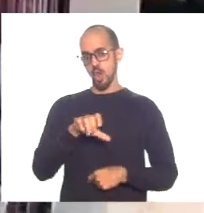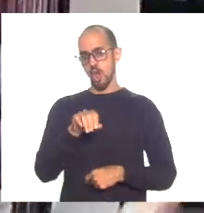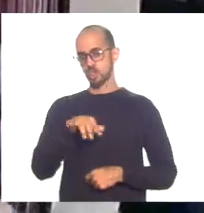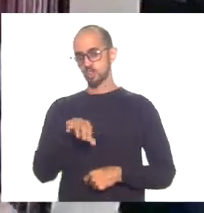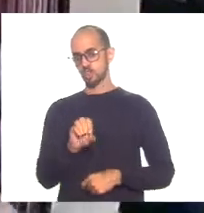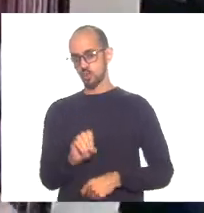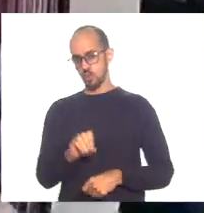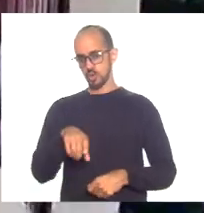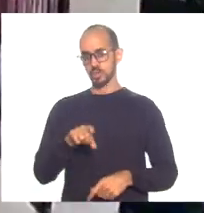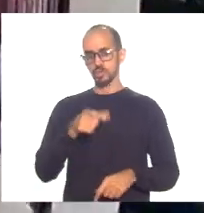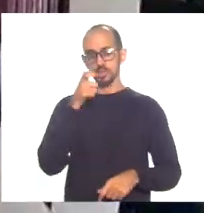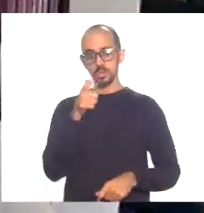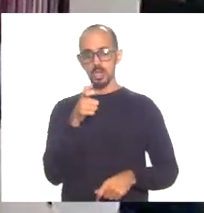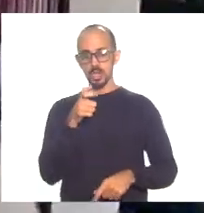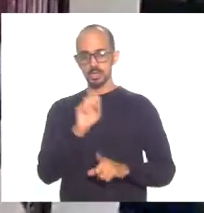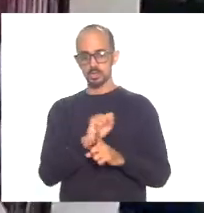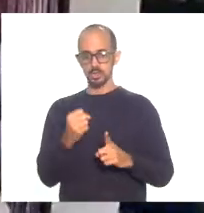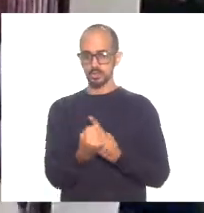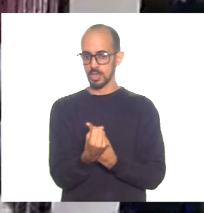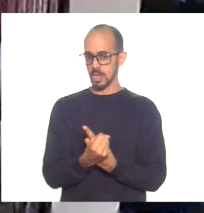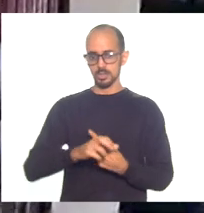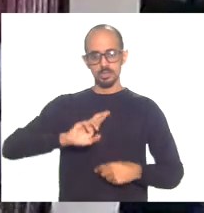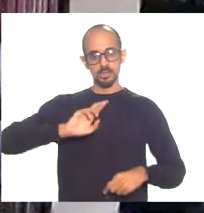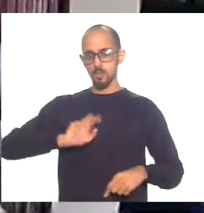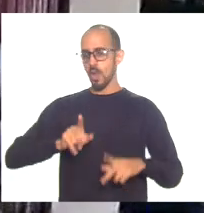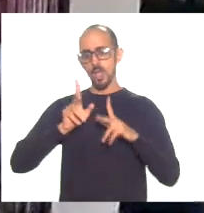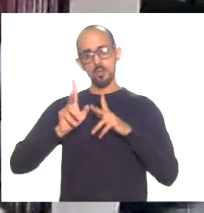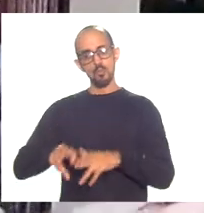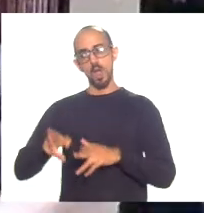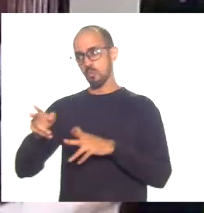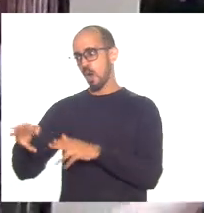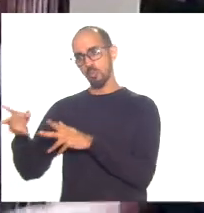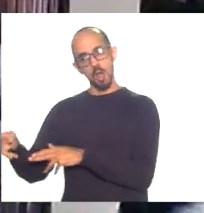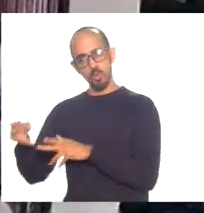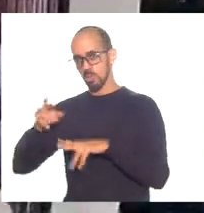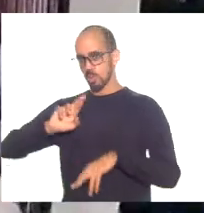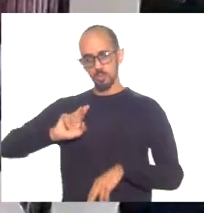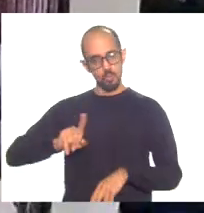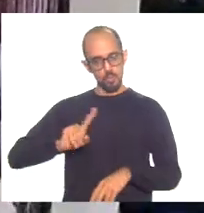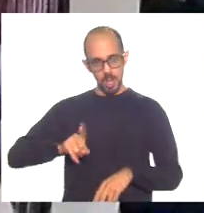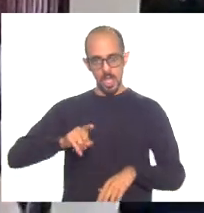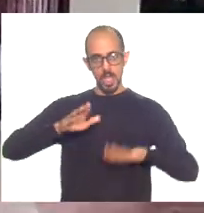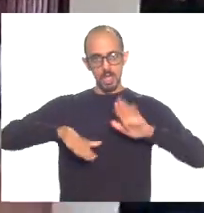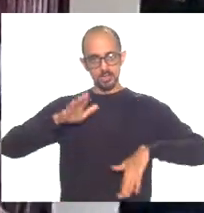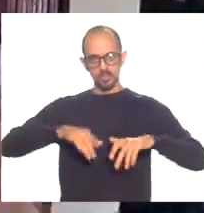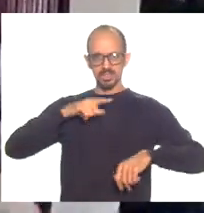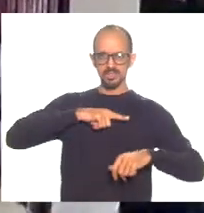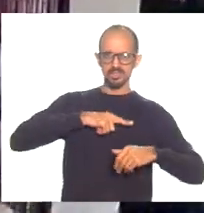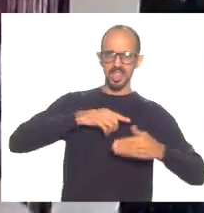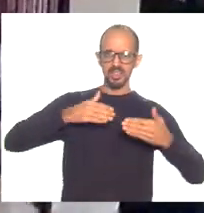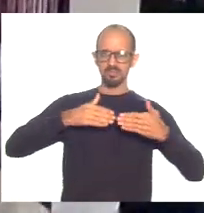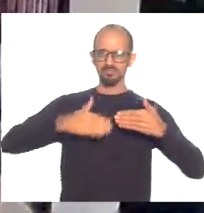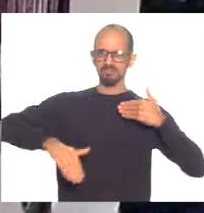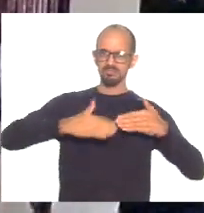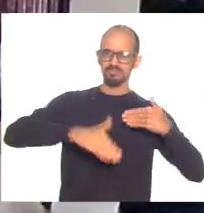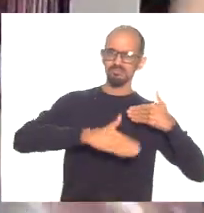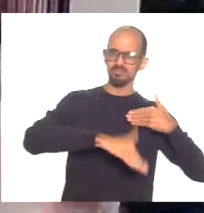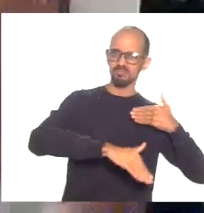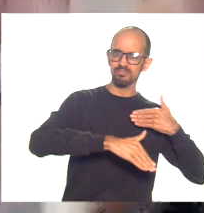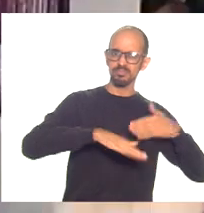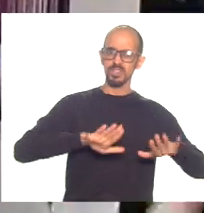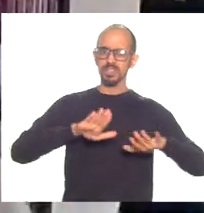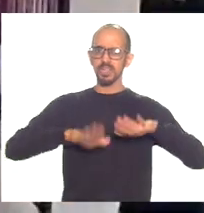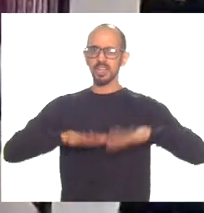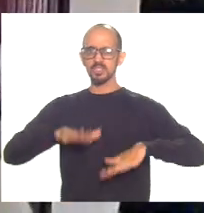interesses da sociedade como um todo não são os mesmos. São interesses que, às vezes, convergem, mas